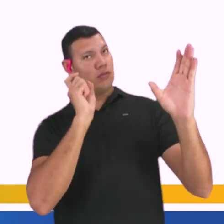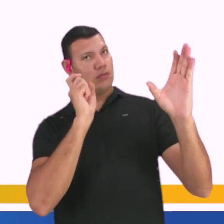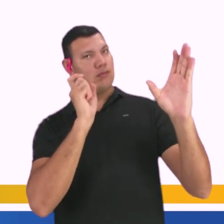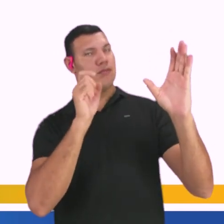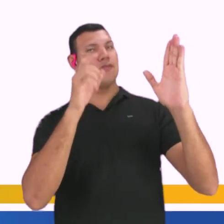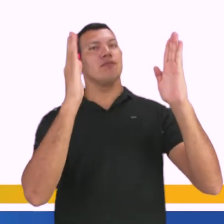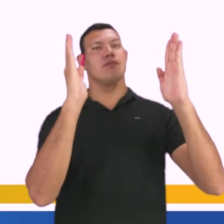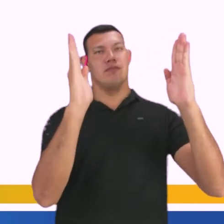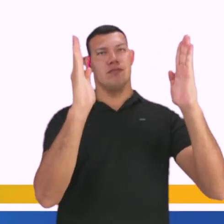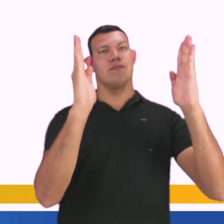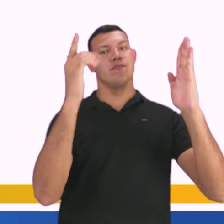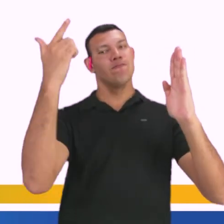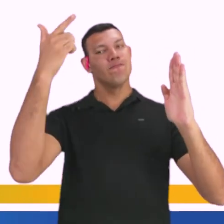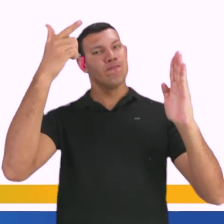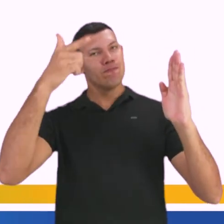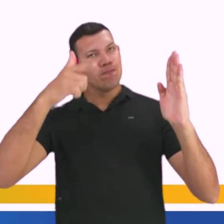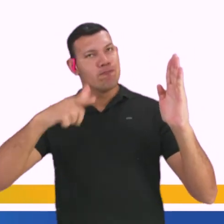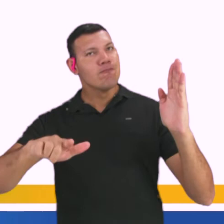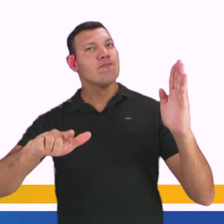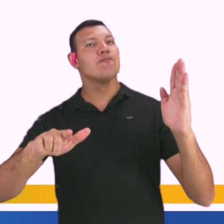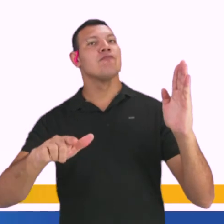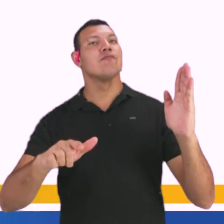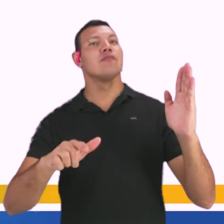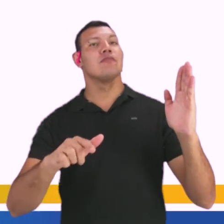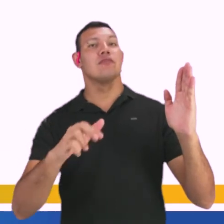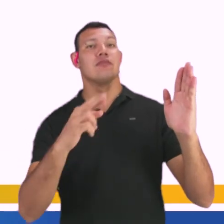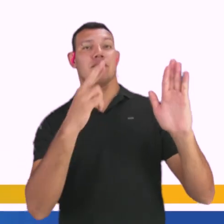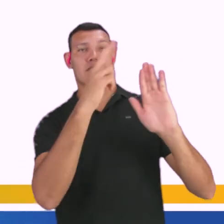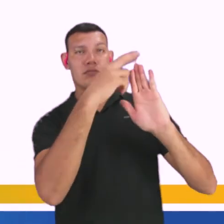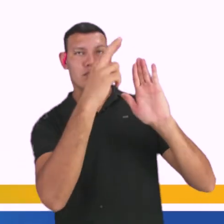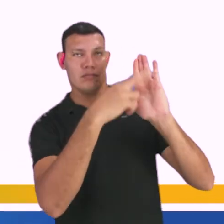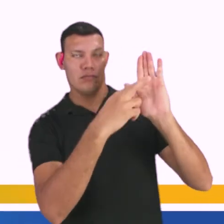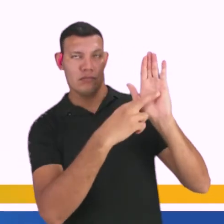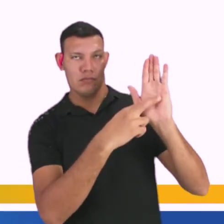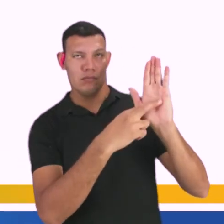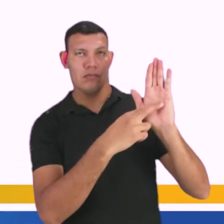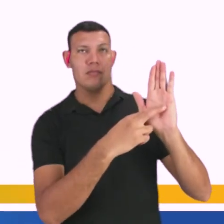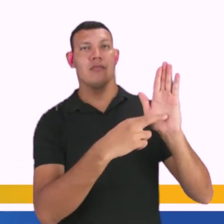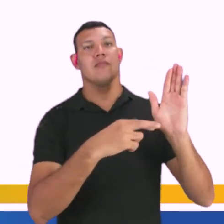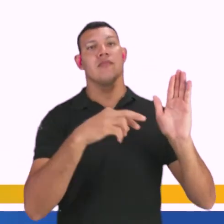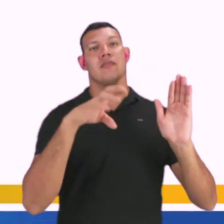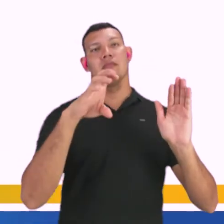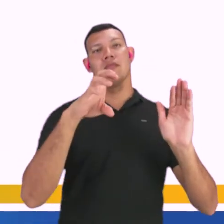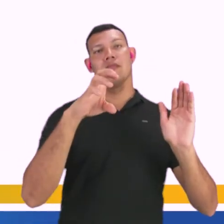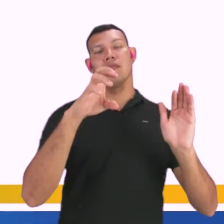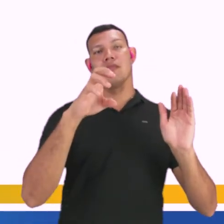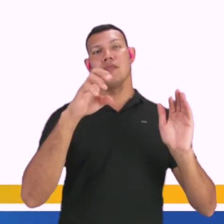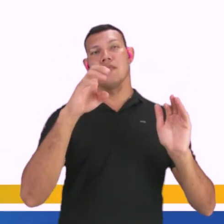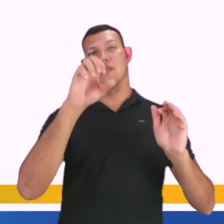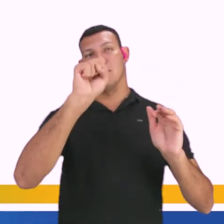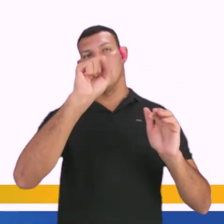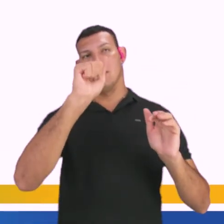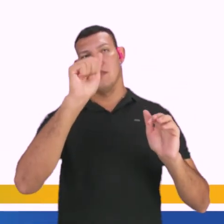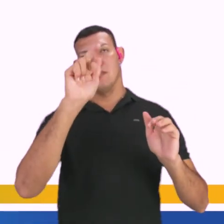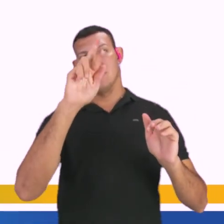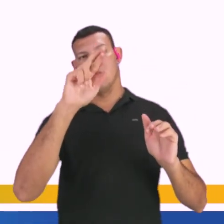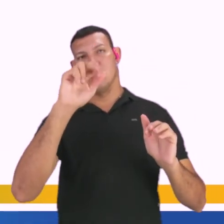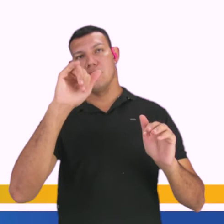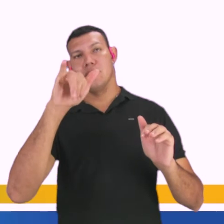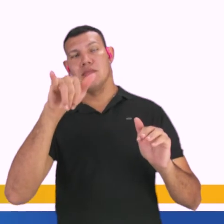nosso sistema novamente recorrendo a regra de sair E aí eu vou fazer o produto da Diagonal principal